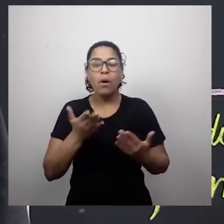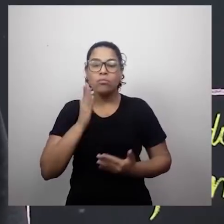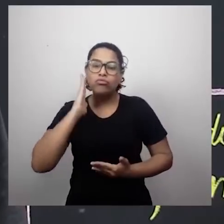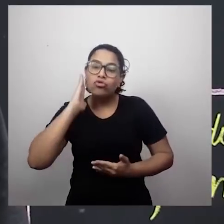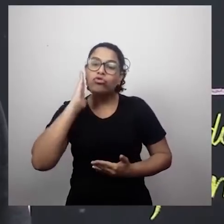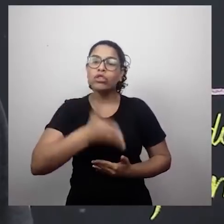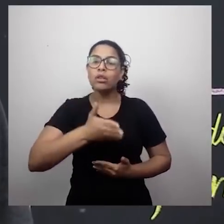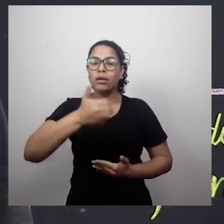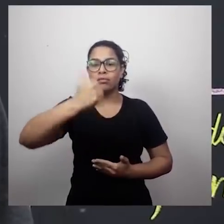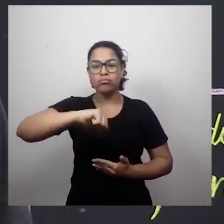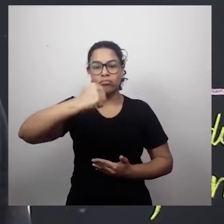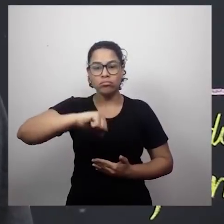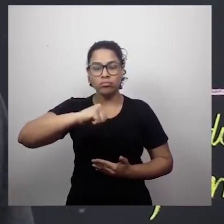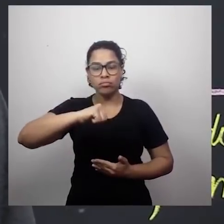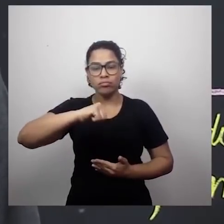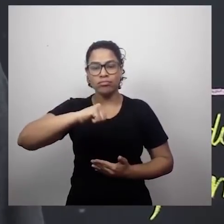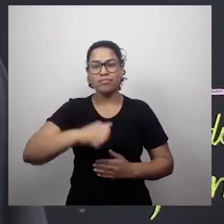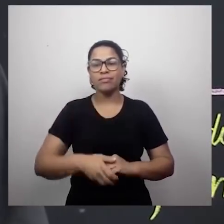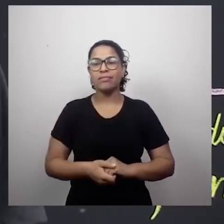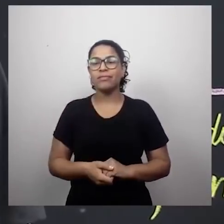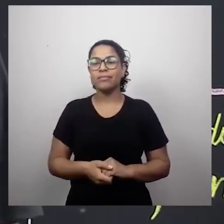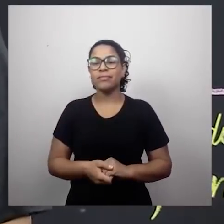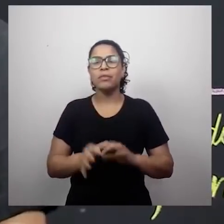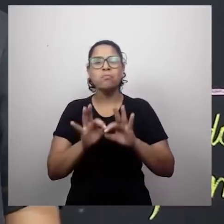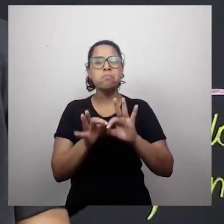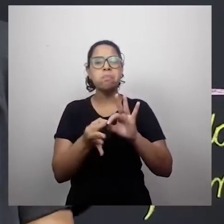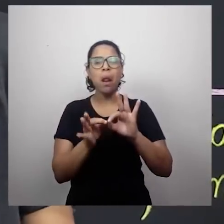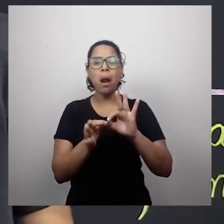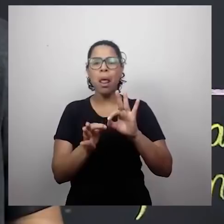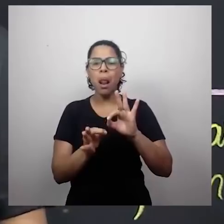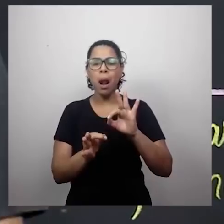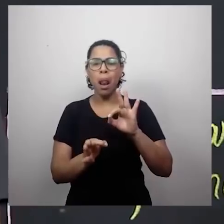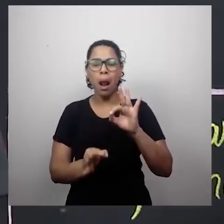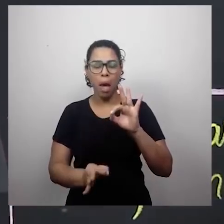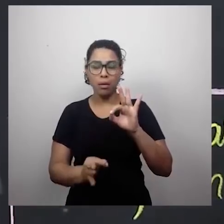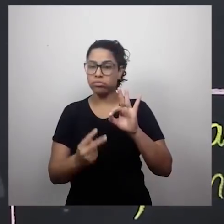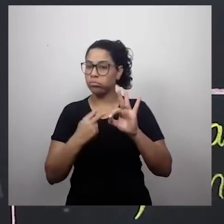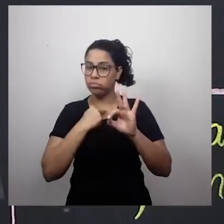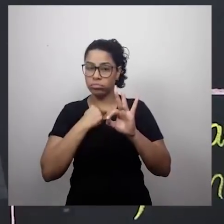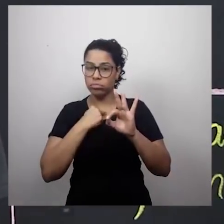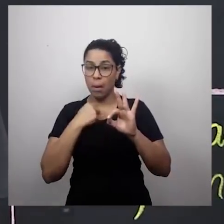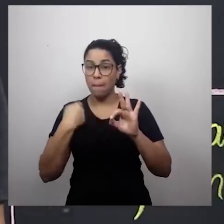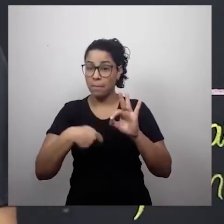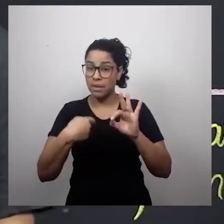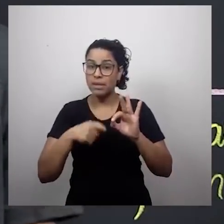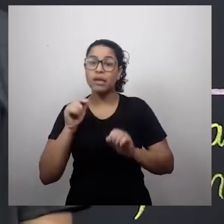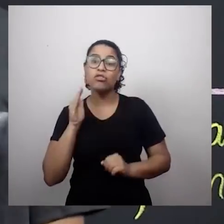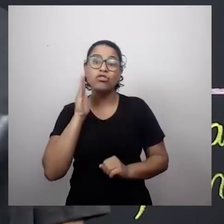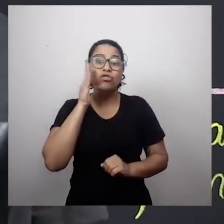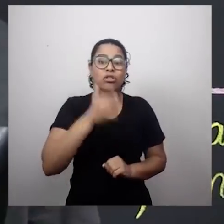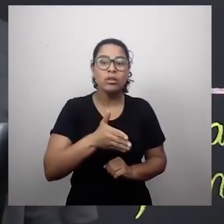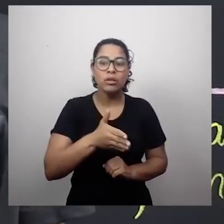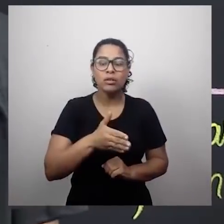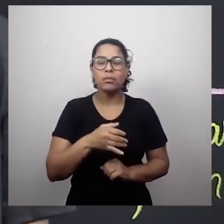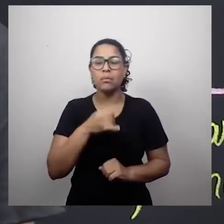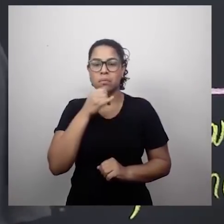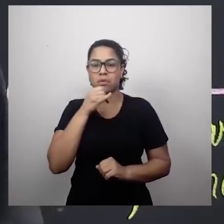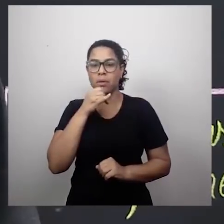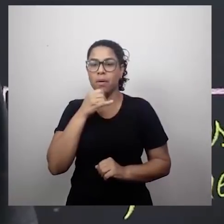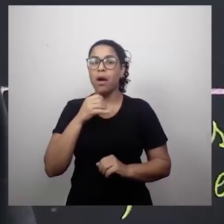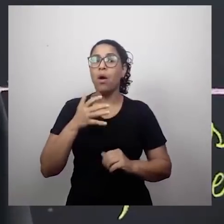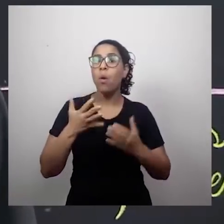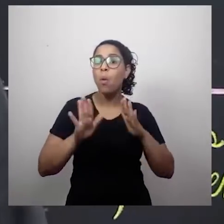pode ser uma análise tendenciosa. E é muito importante você ficar alerta para não se deparar com materiais